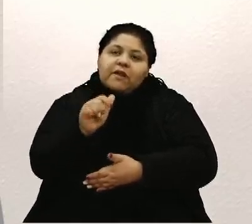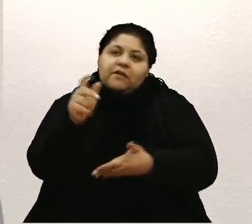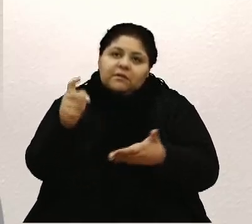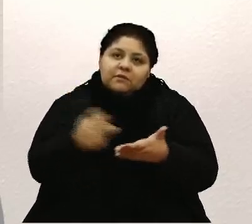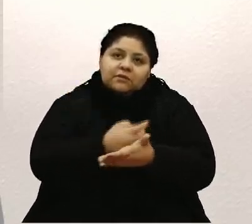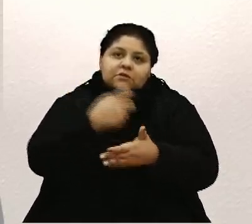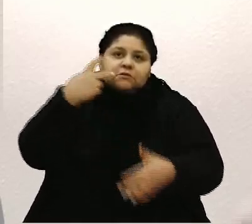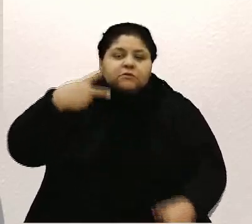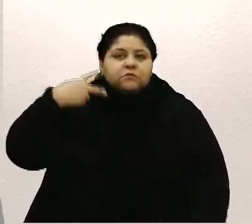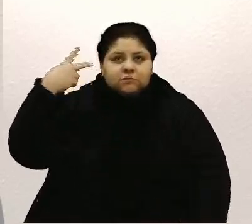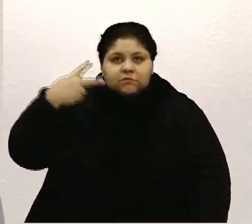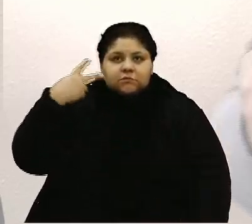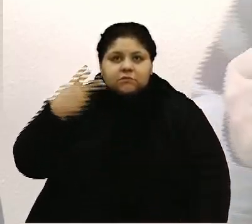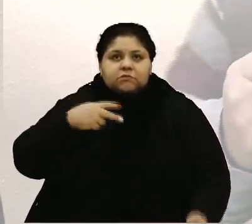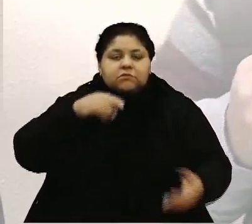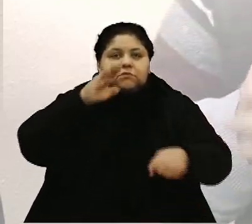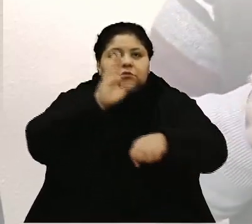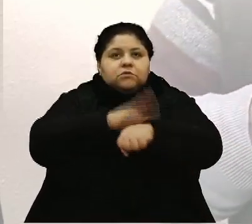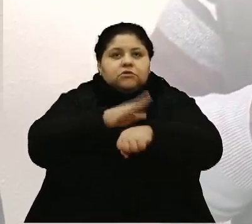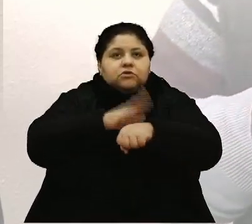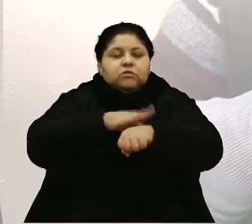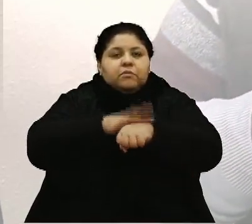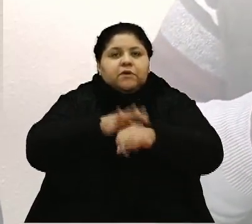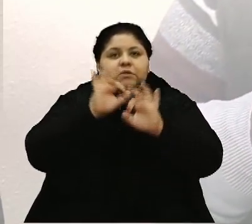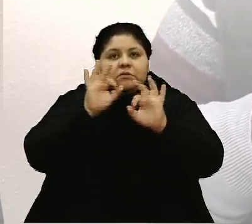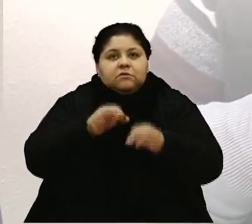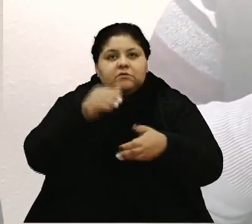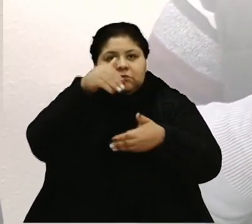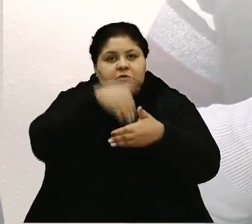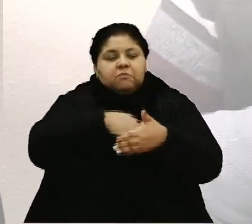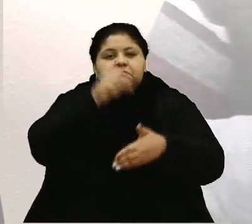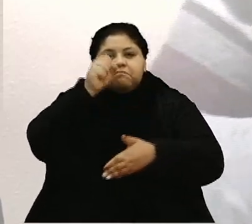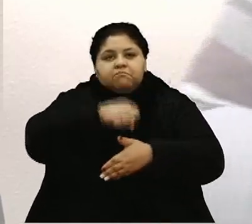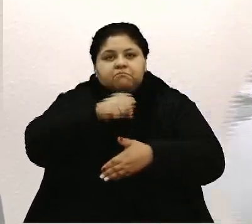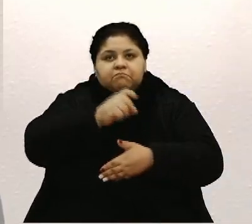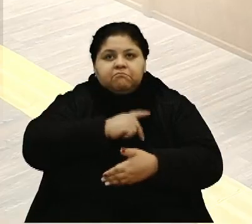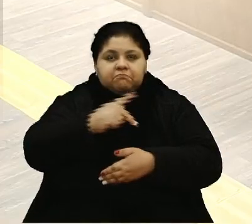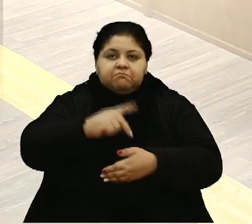desta vereadora aqui. Momento oportuno, eu com certeza votarei favorável, senhora presidente.